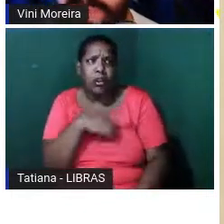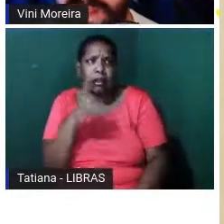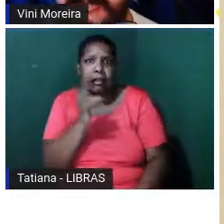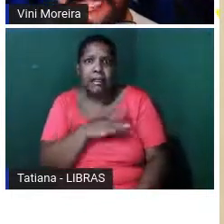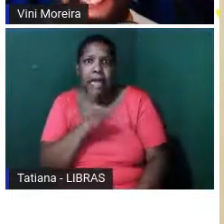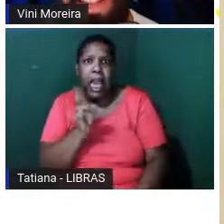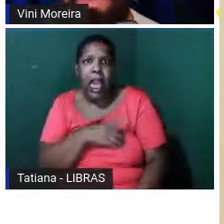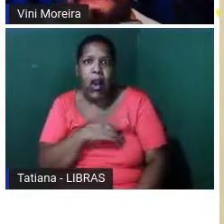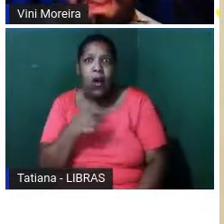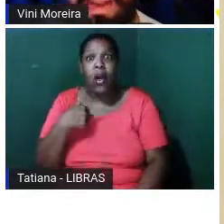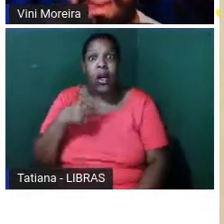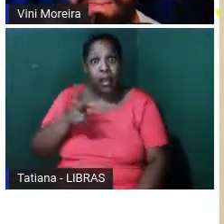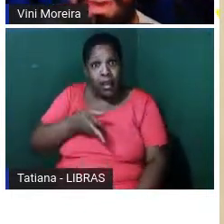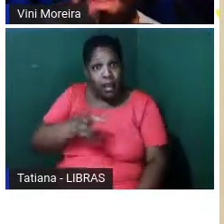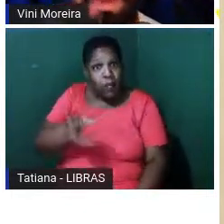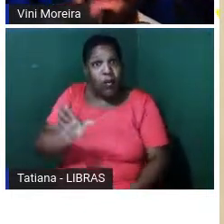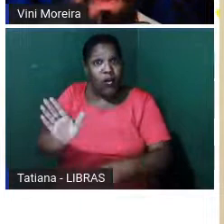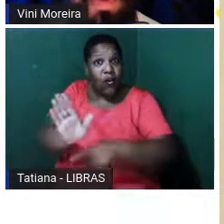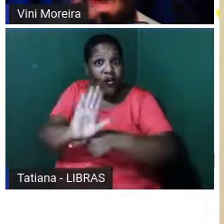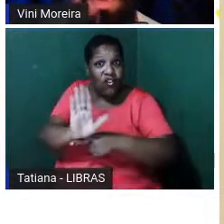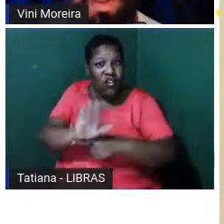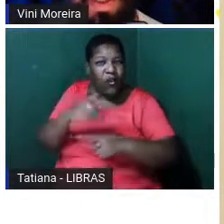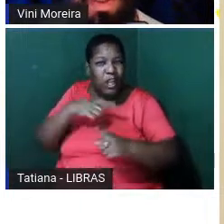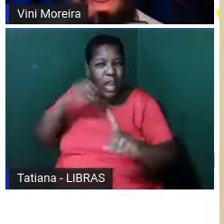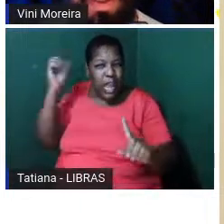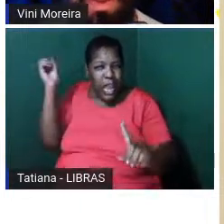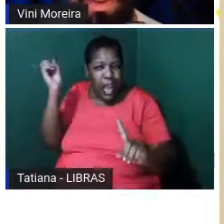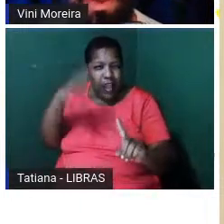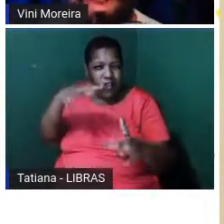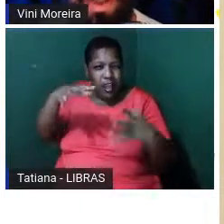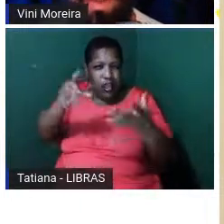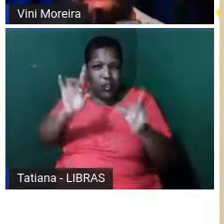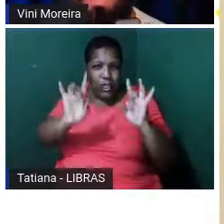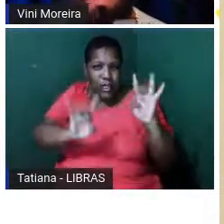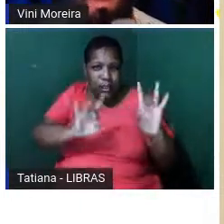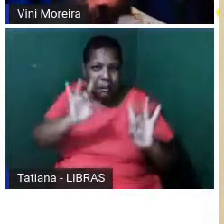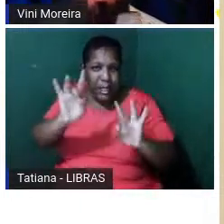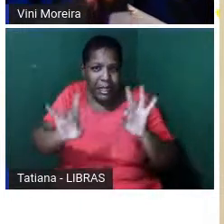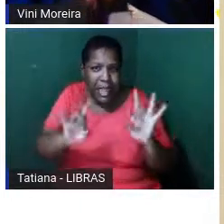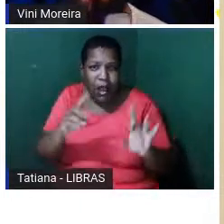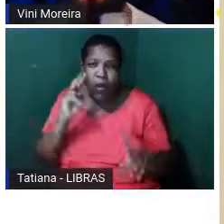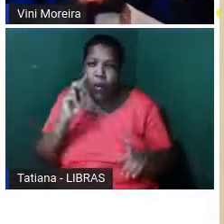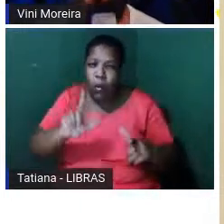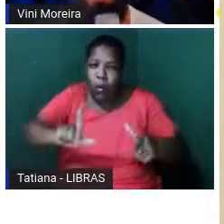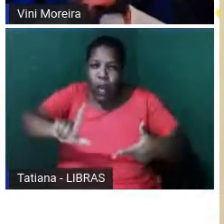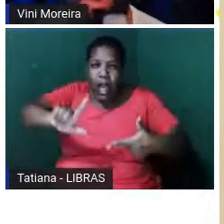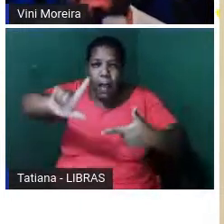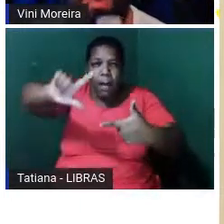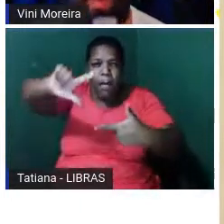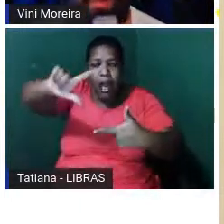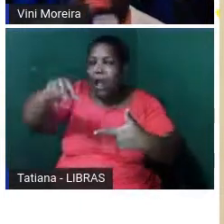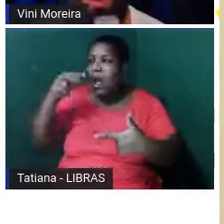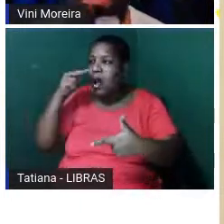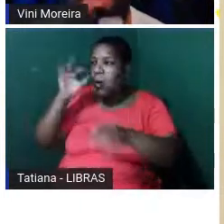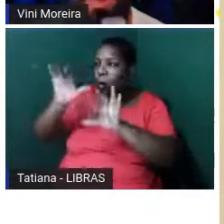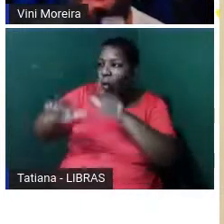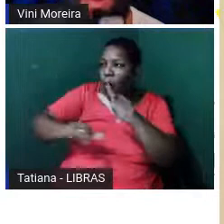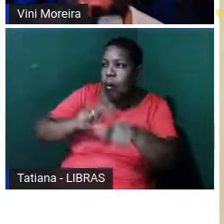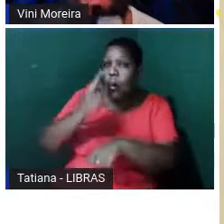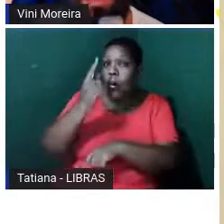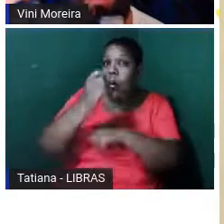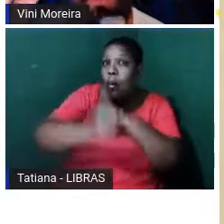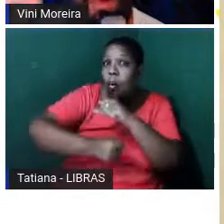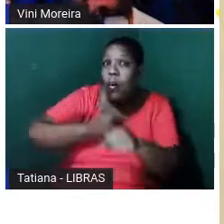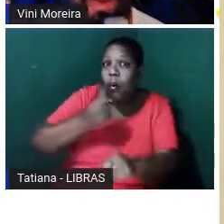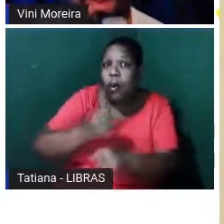que toda vez que nesses filmes que tem muito efeito o que a gente tem uma imagem que todo mundo ele trabalhou um ano